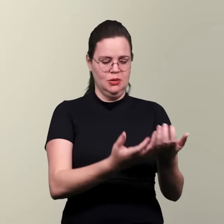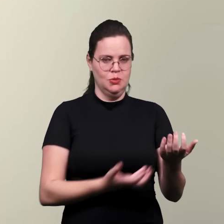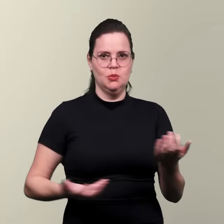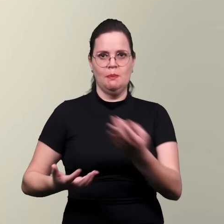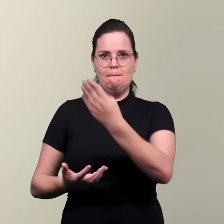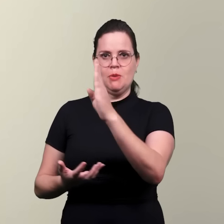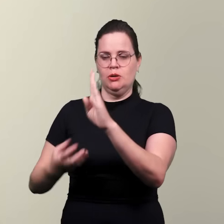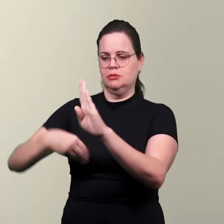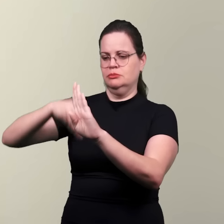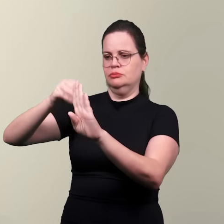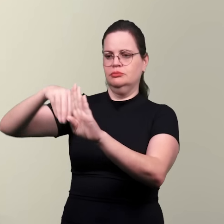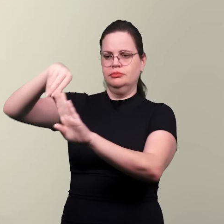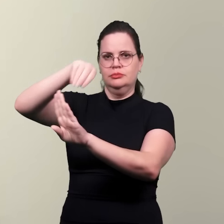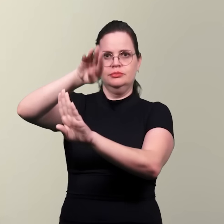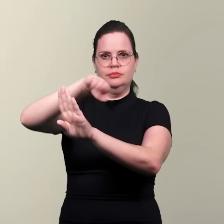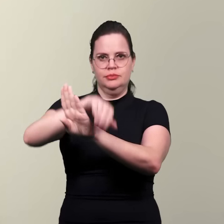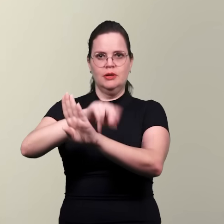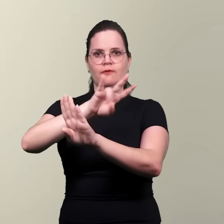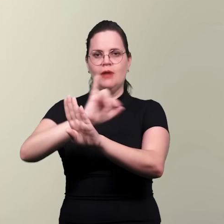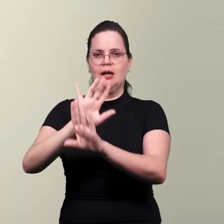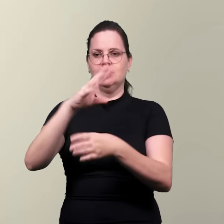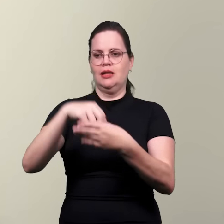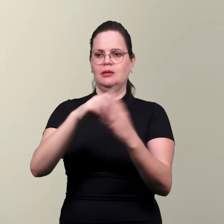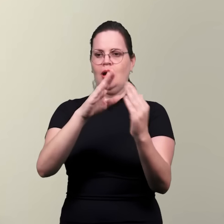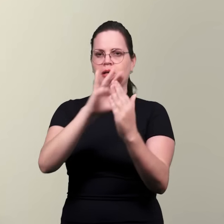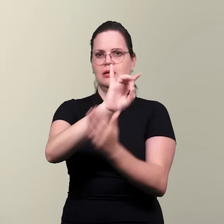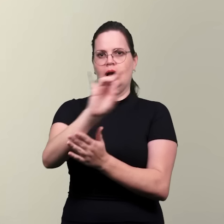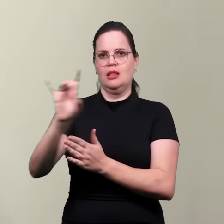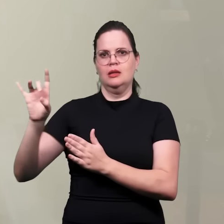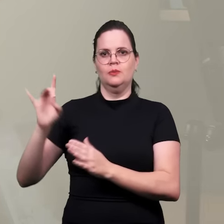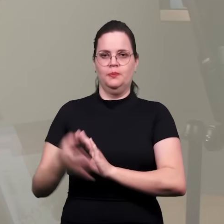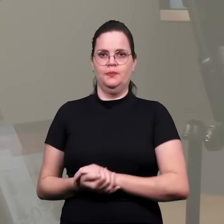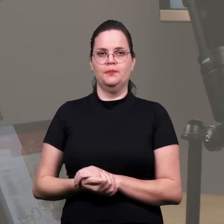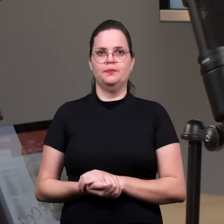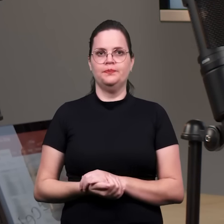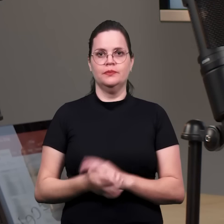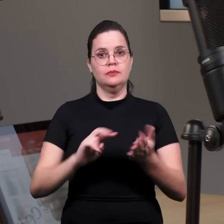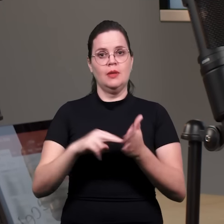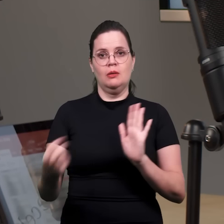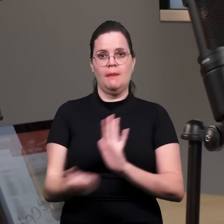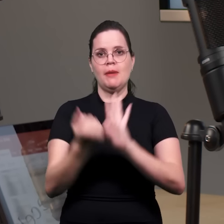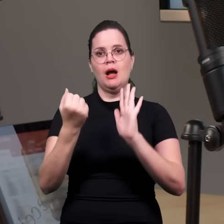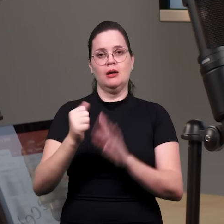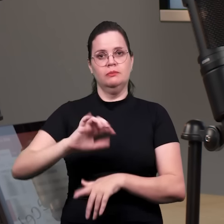ombreiras e na verga da porta, nas casas em que o comerem. Isso era um sinal